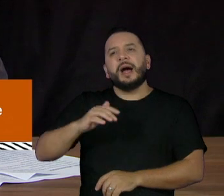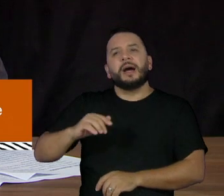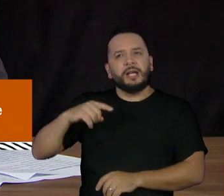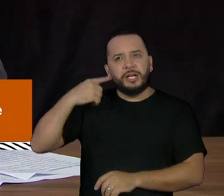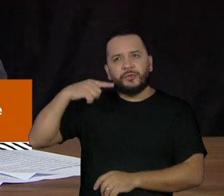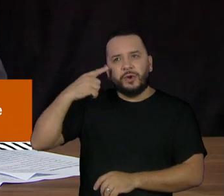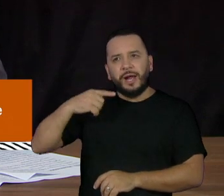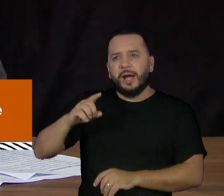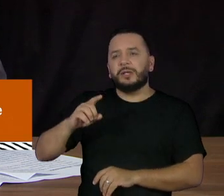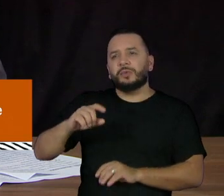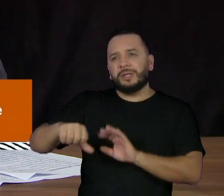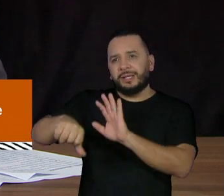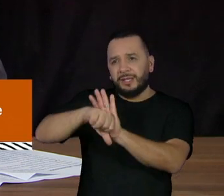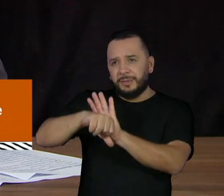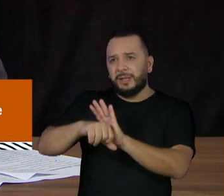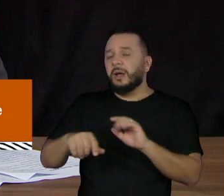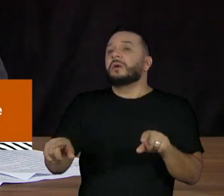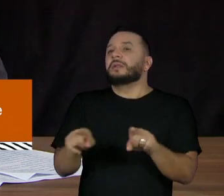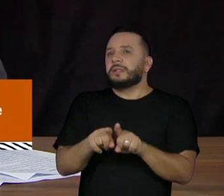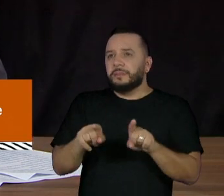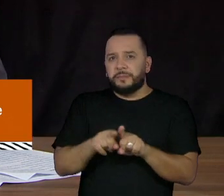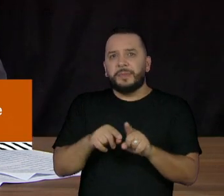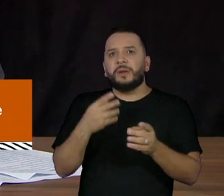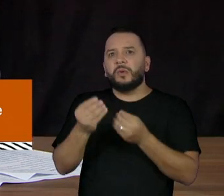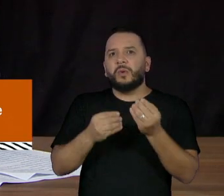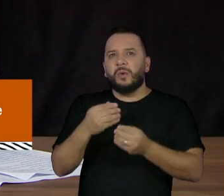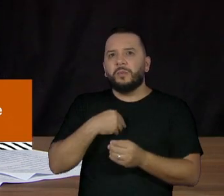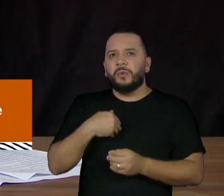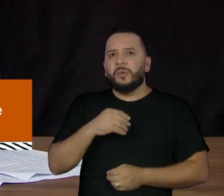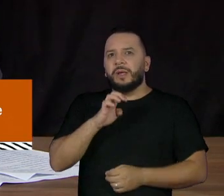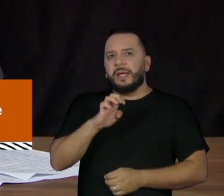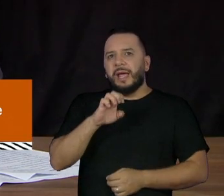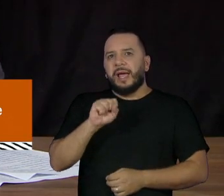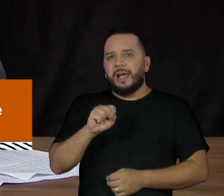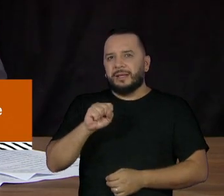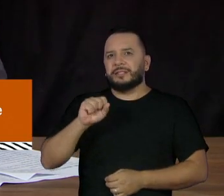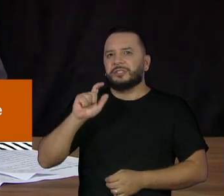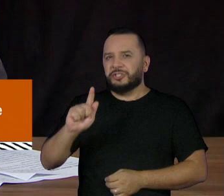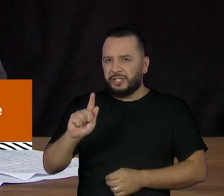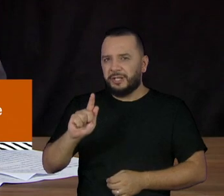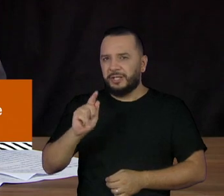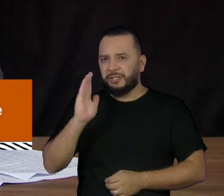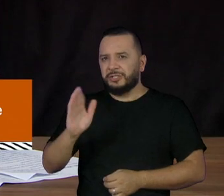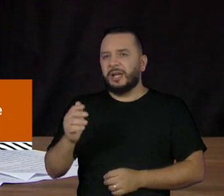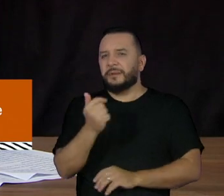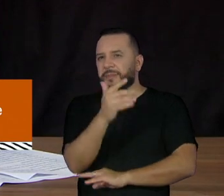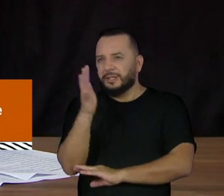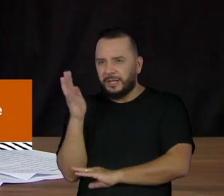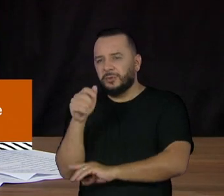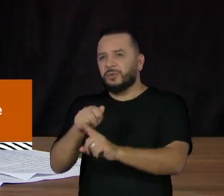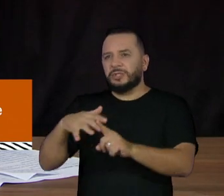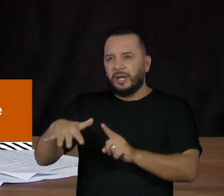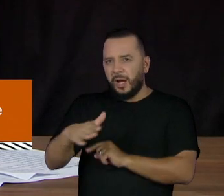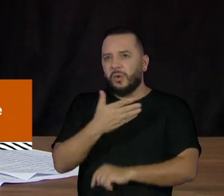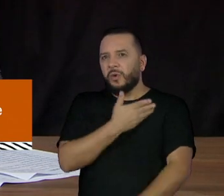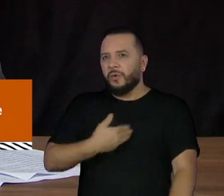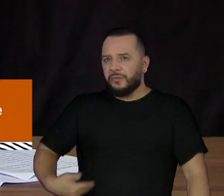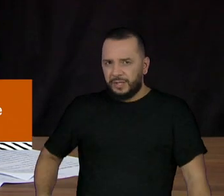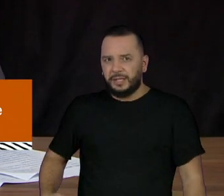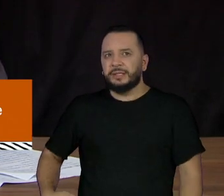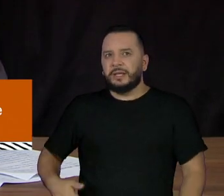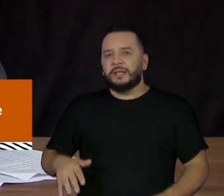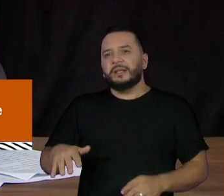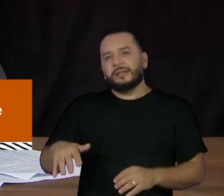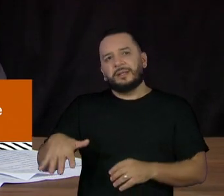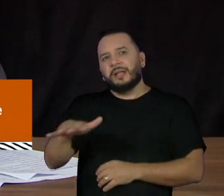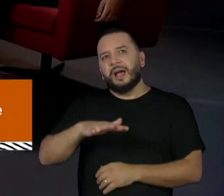completa. E como tem sido abordado o ESG, enfim, aquela sigla para ambiental, social e governança no